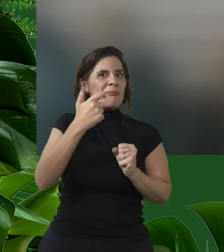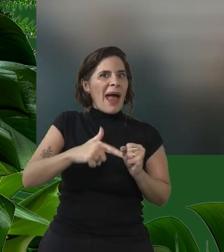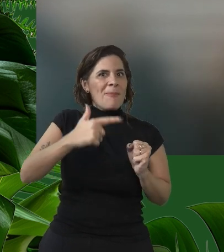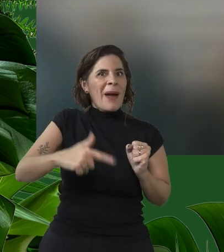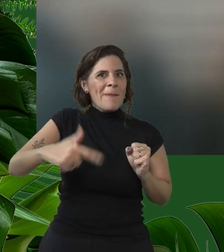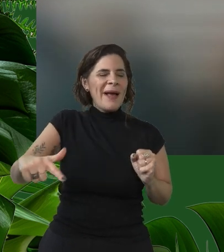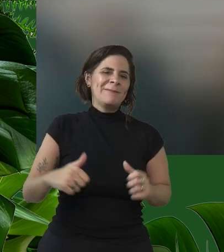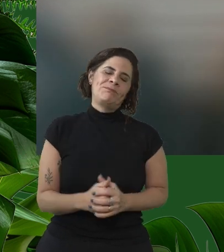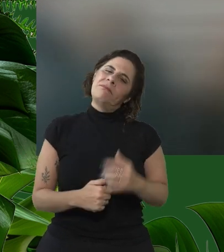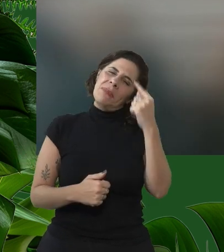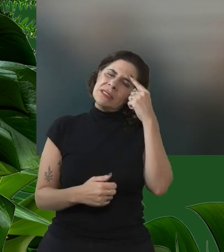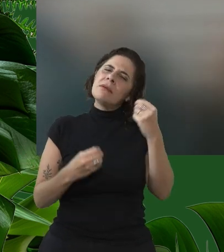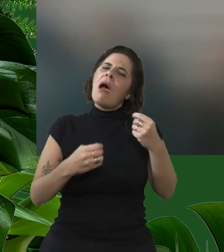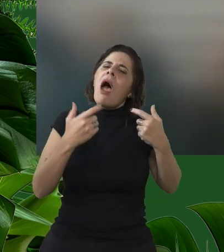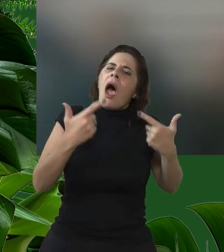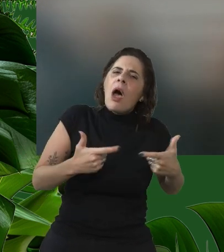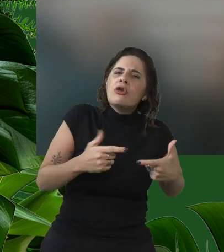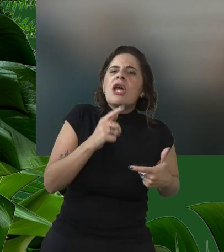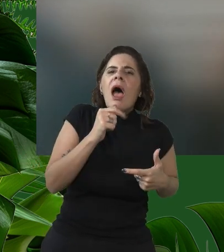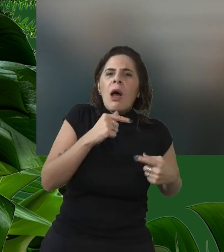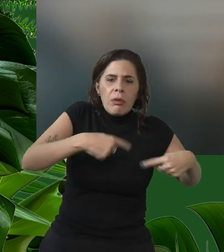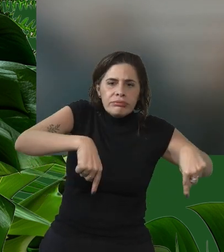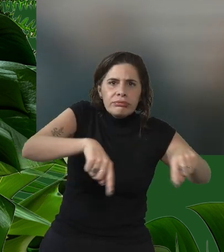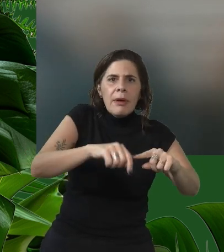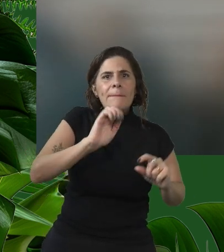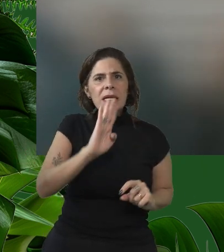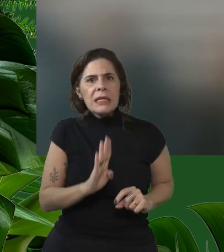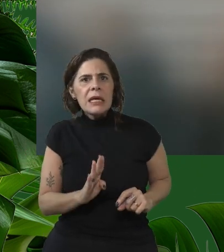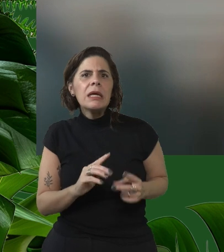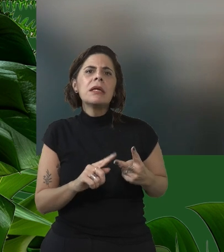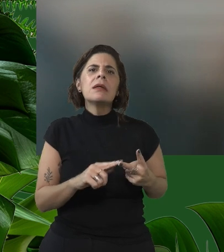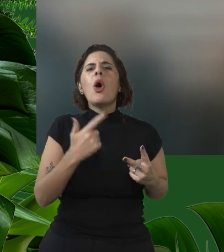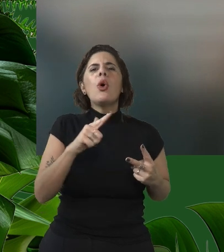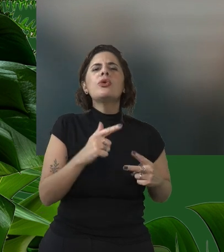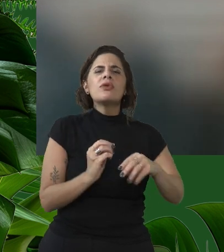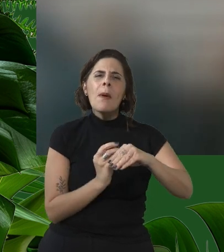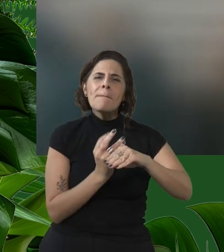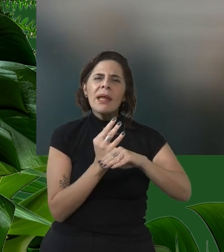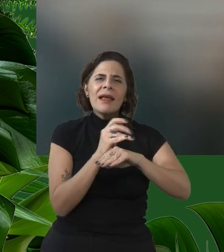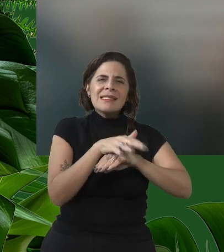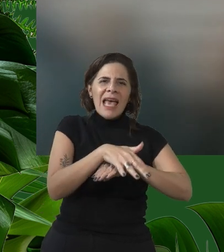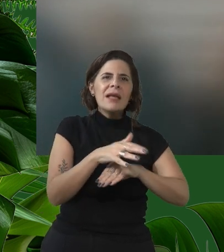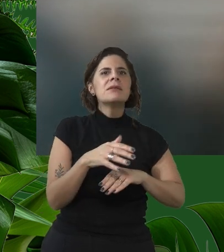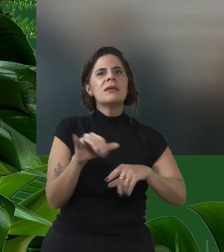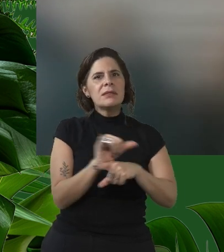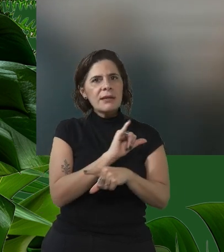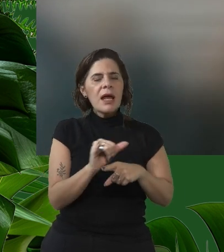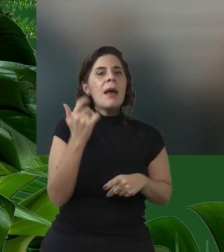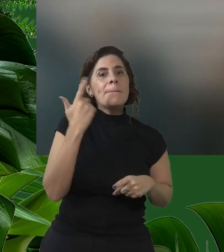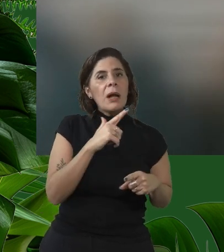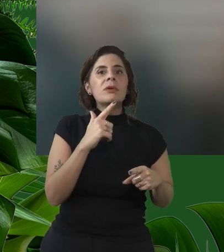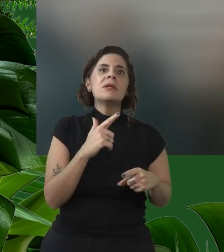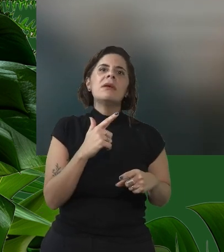as bacias hidrográficas, né, outras bacias hidrográficas brasileiras, outros mananciais estratégicos para o abastecimento público de